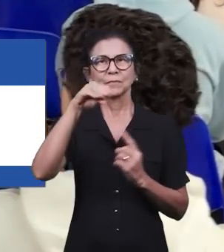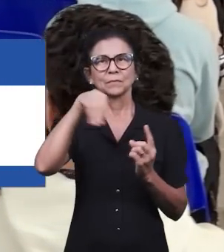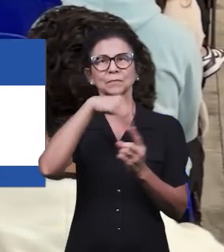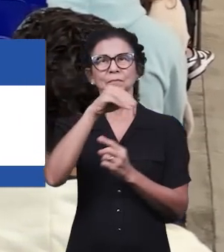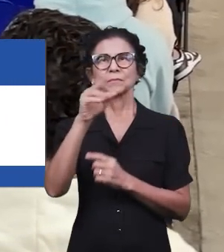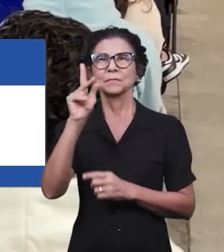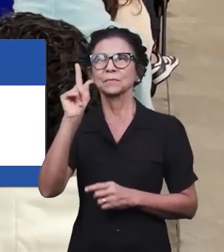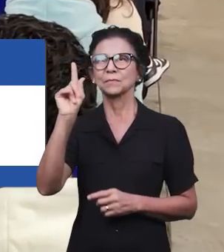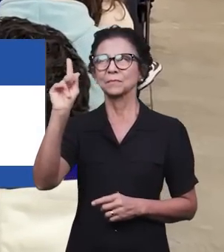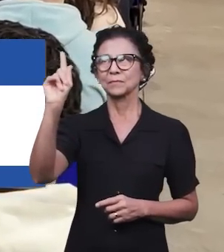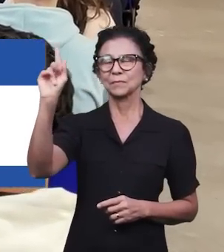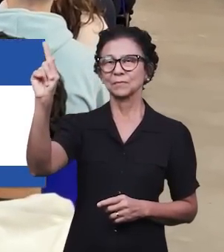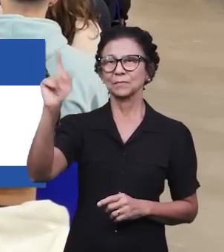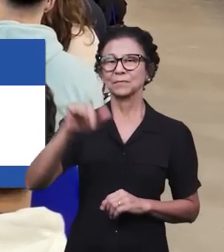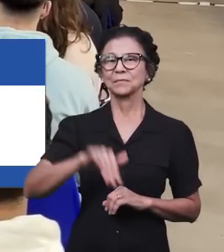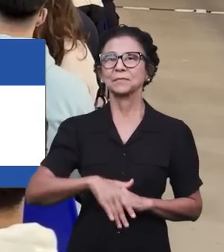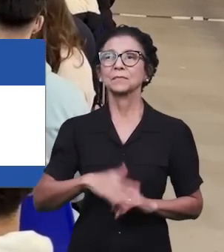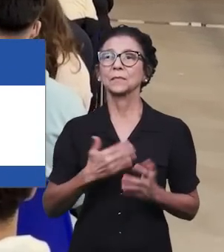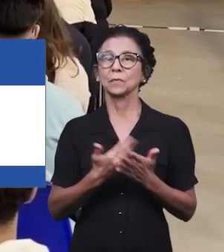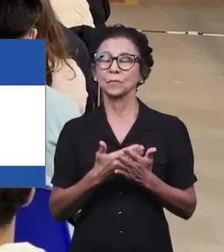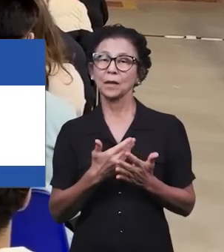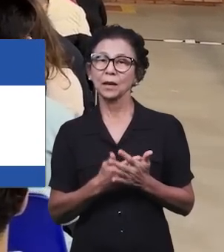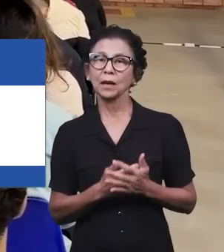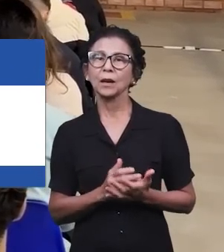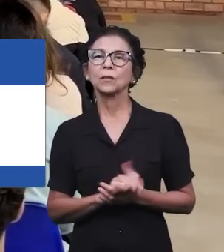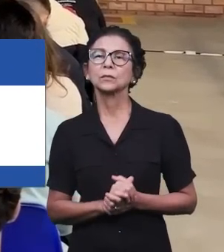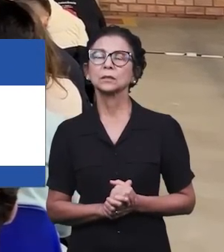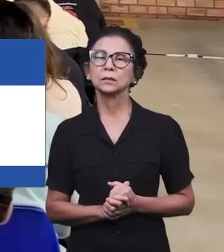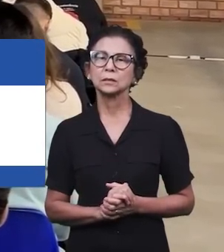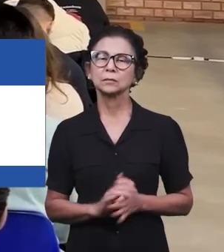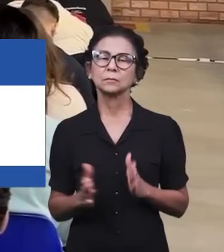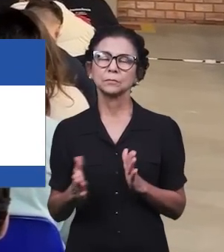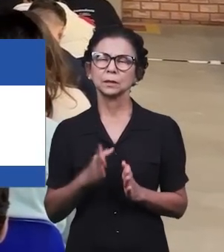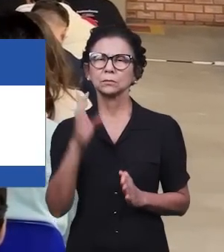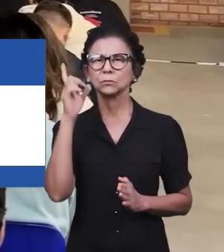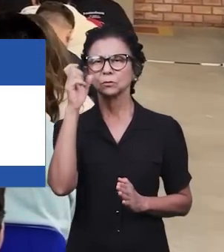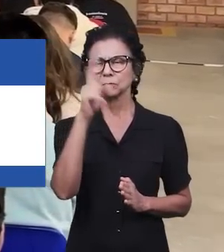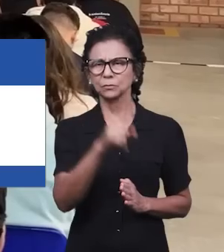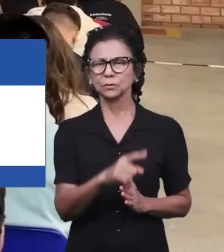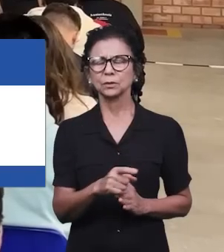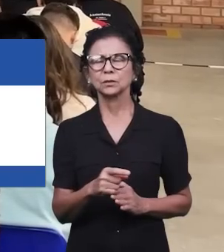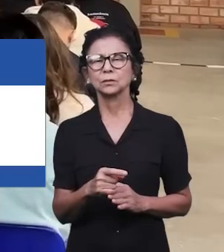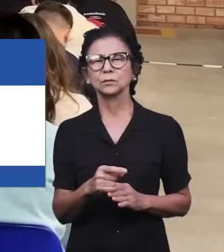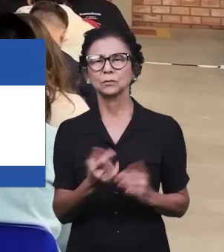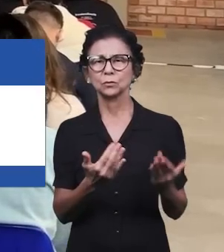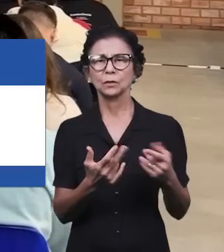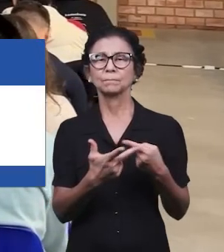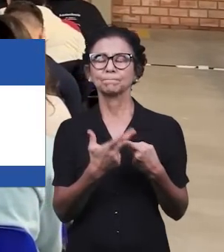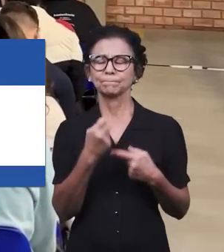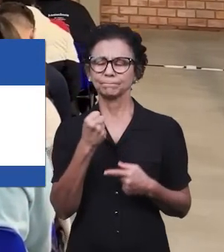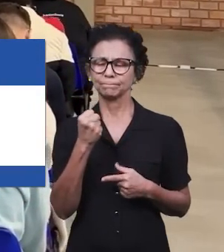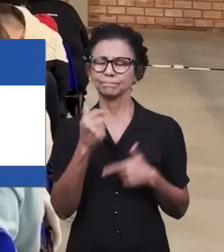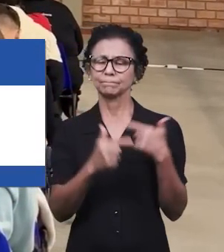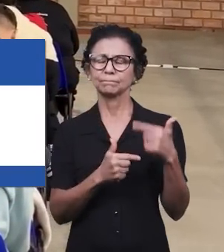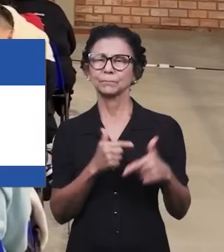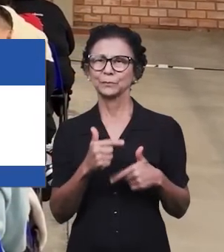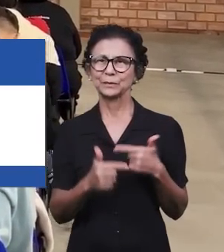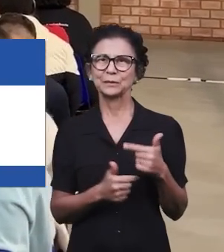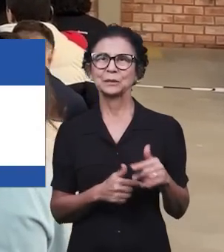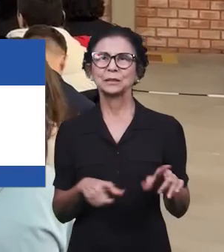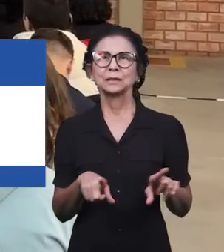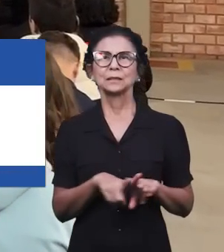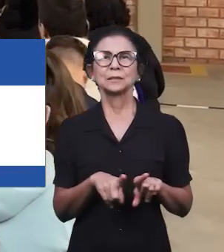segunda aula para que o jovem pudesse vencer nessa última hora. E à tarde, todos participaram juntamente